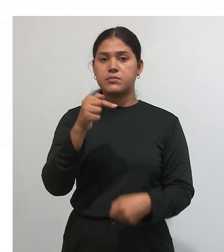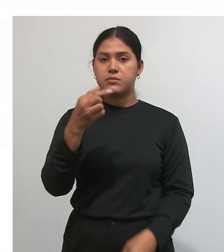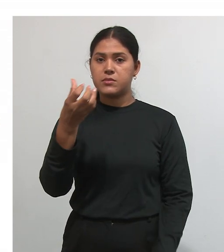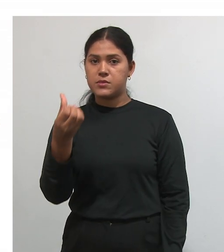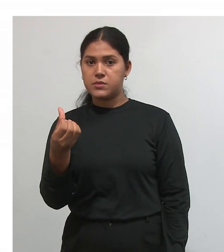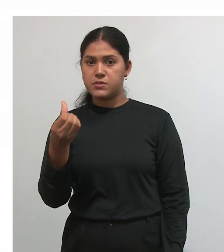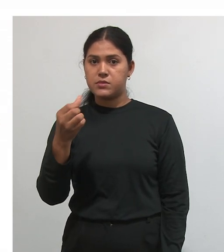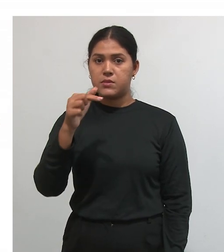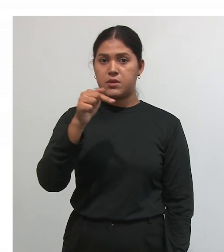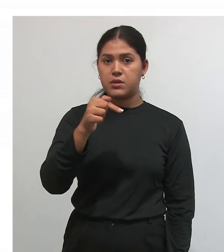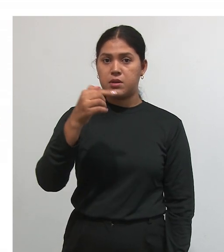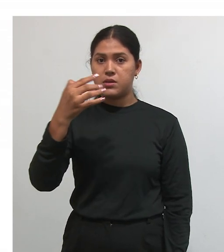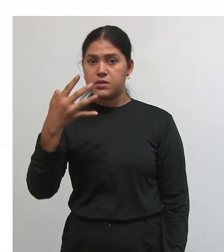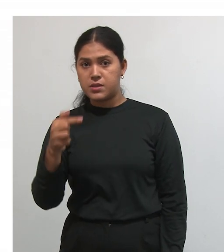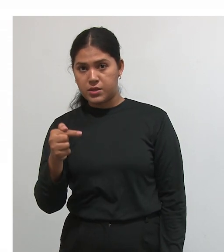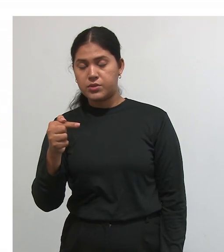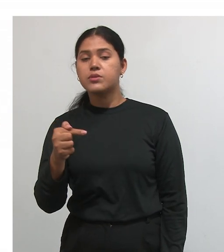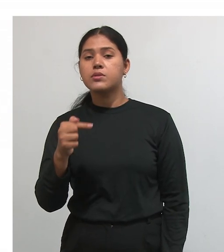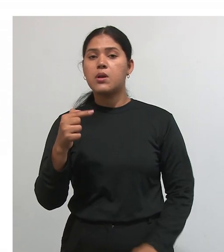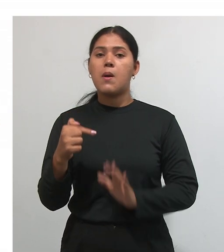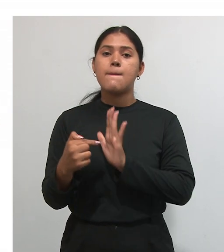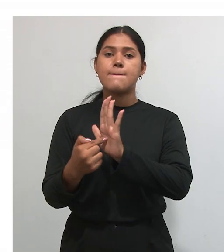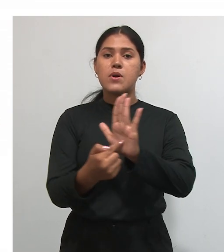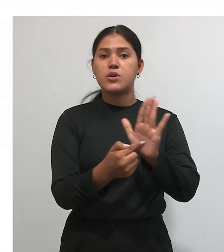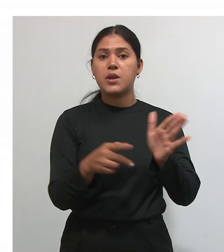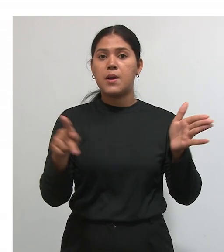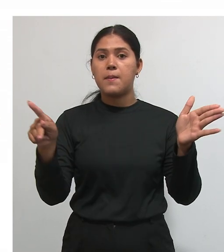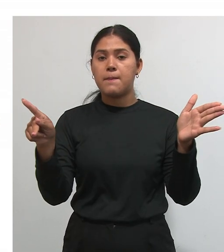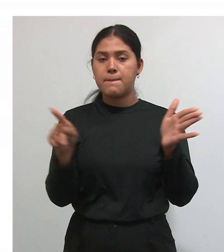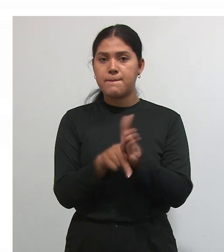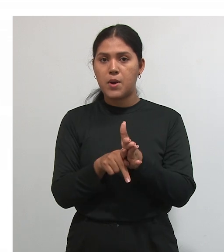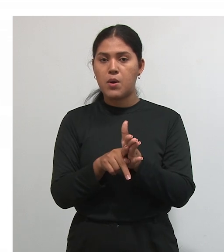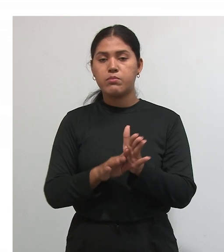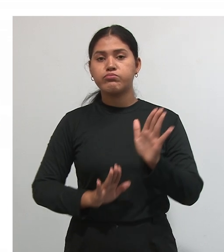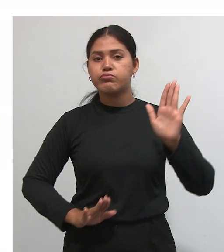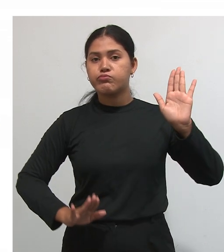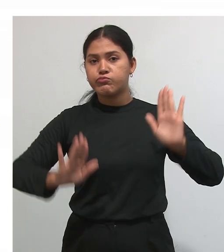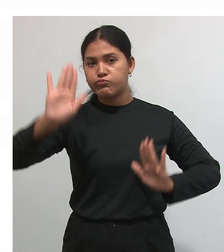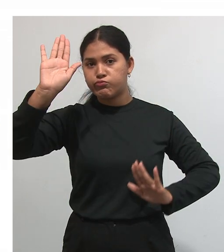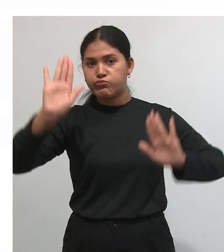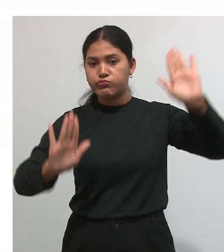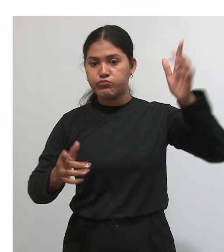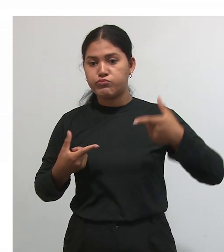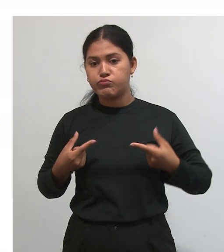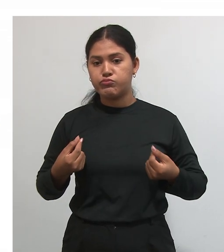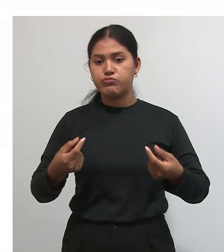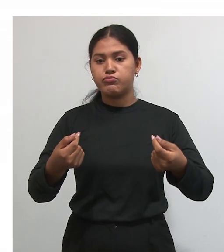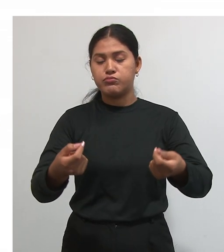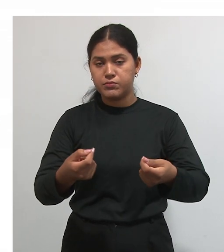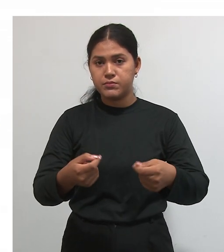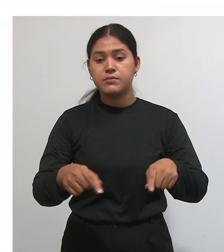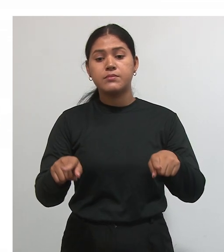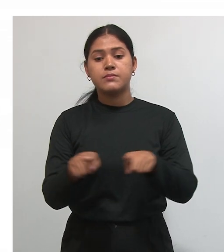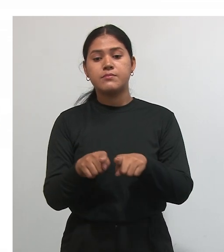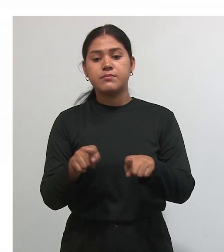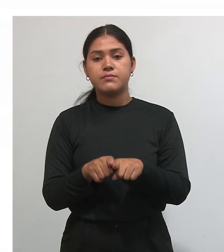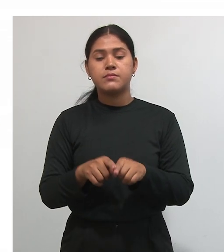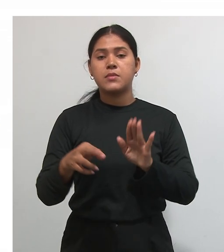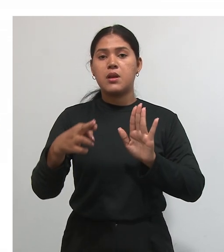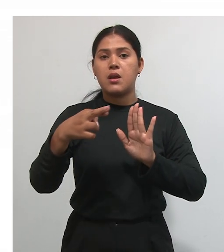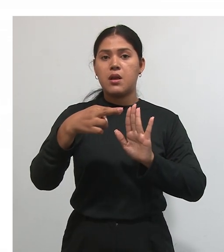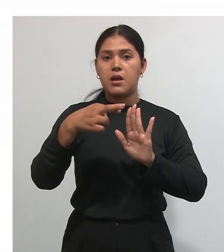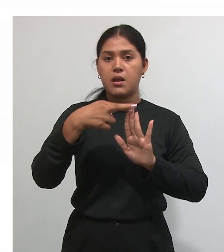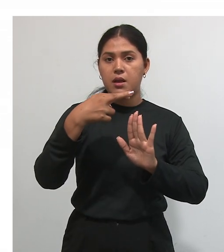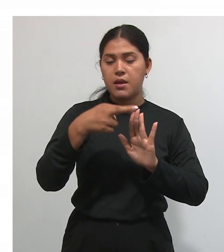e 77 da nova Lei de Licitações e Contratos Administrativos, que também trata sobre os aproveitamentos e alienação, e a norma